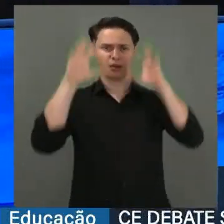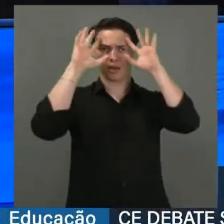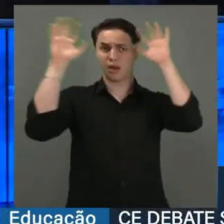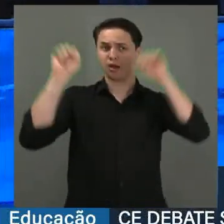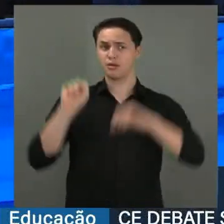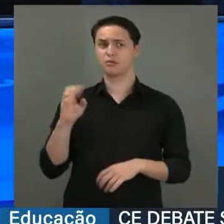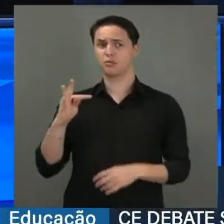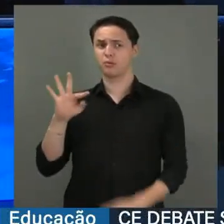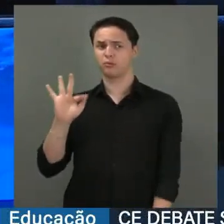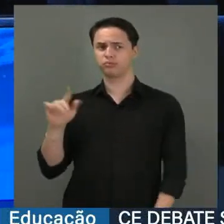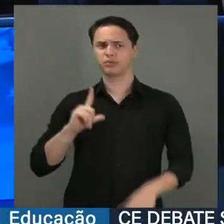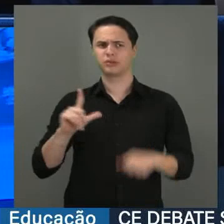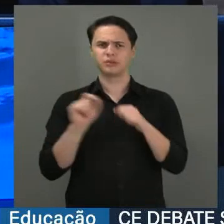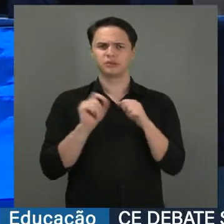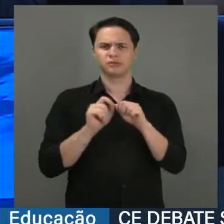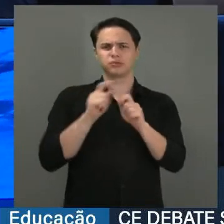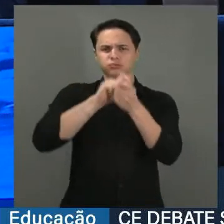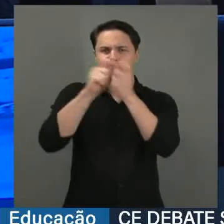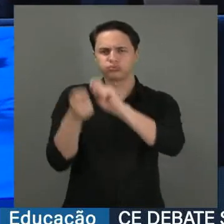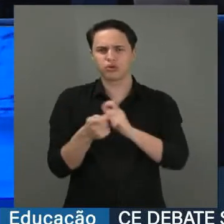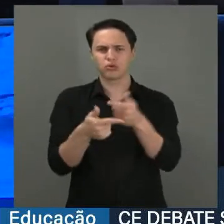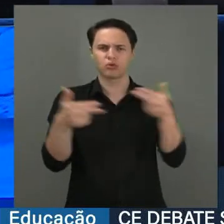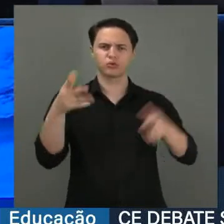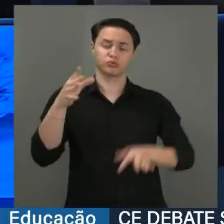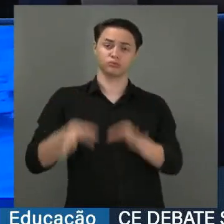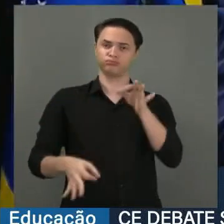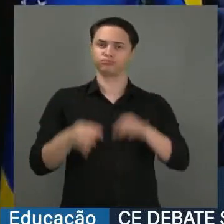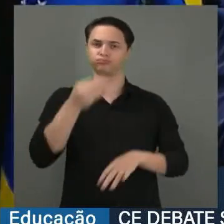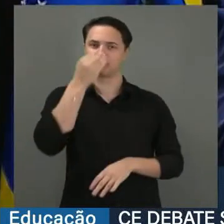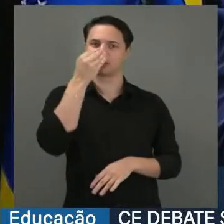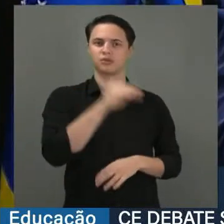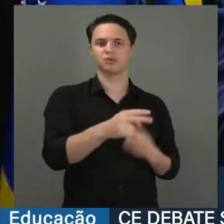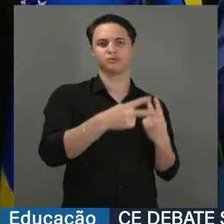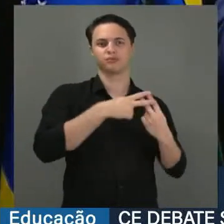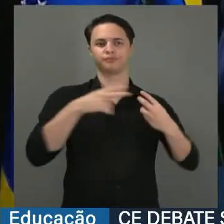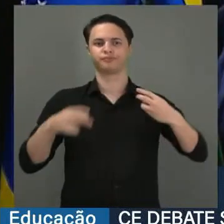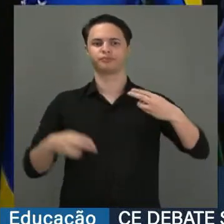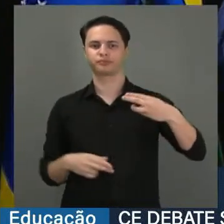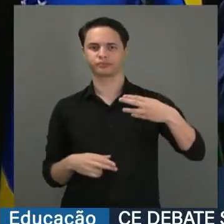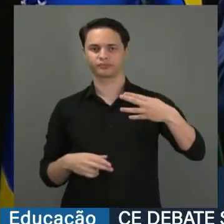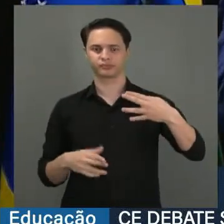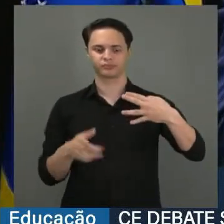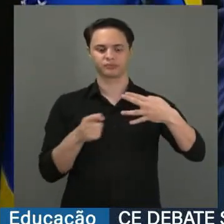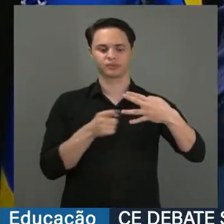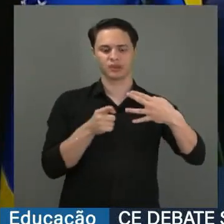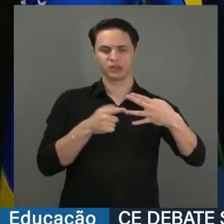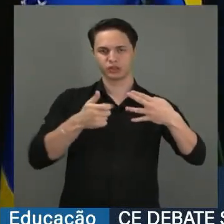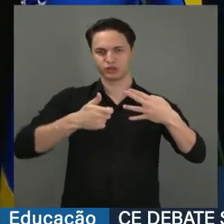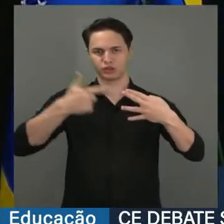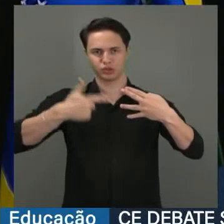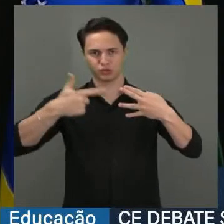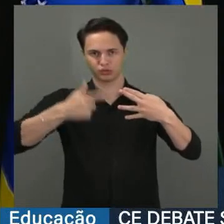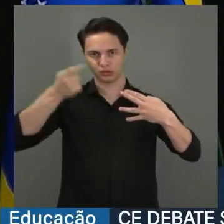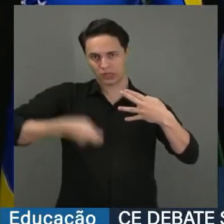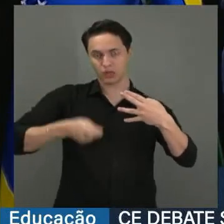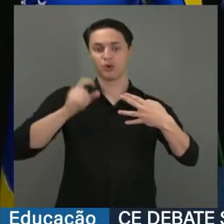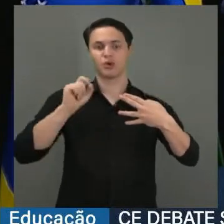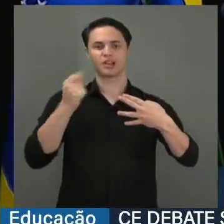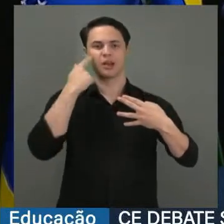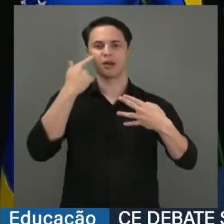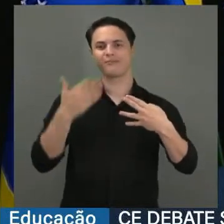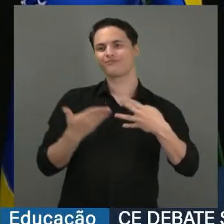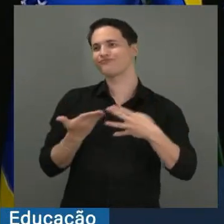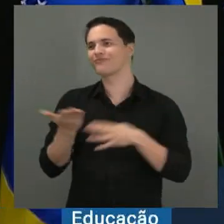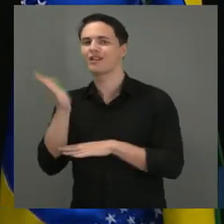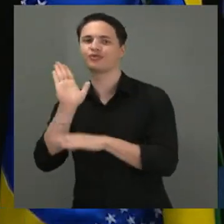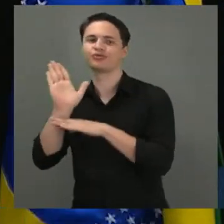fez um vergonhoso malabarismo jurídico, derrubando a prisão em segunda instância de forma casuística para beneficiar